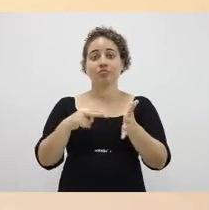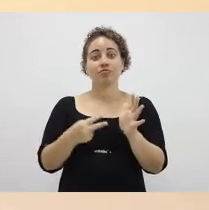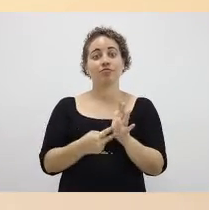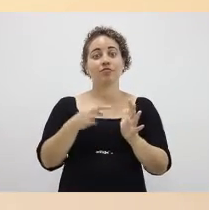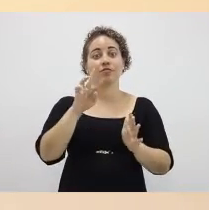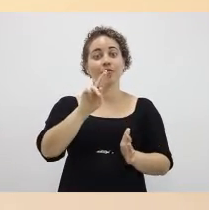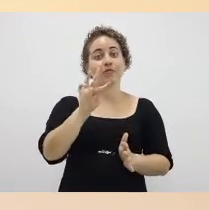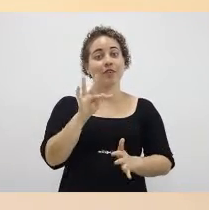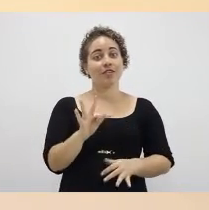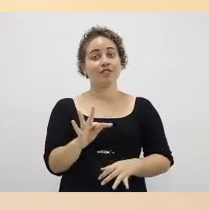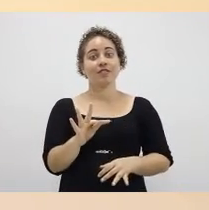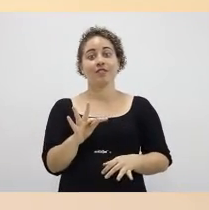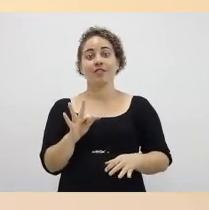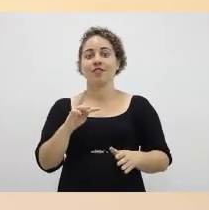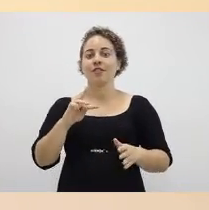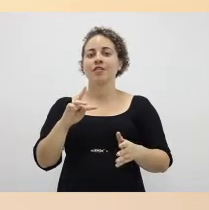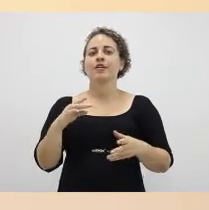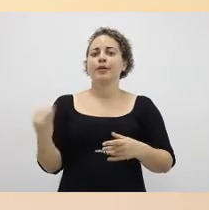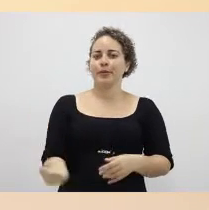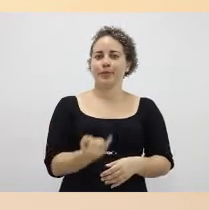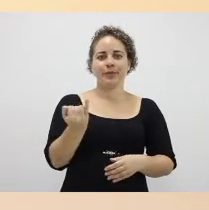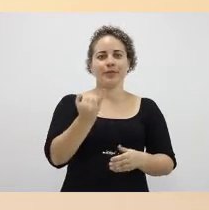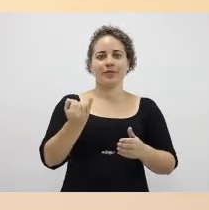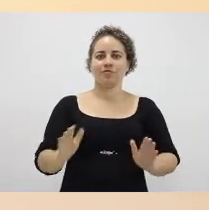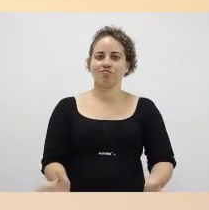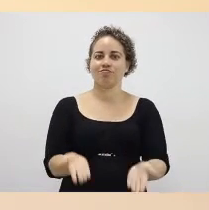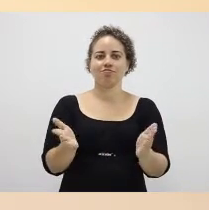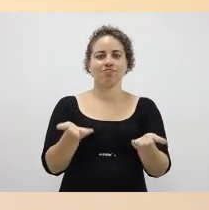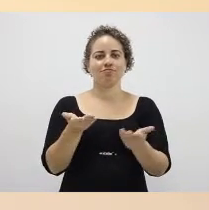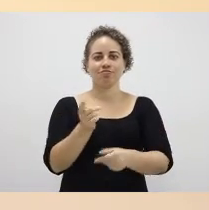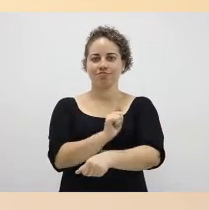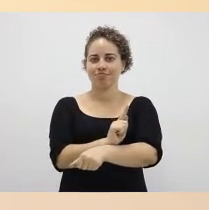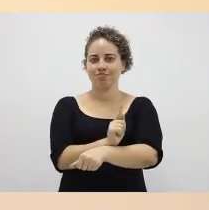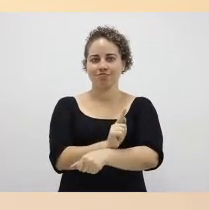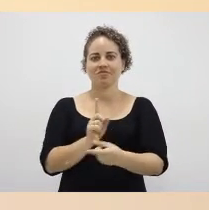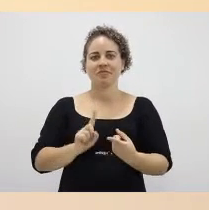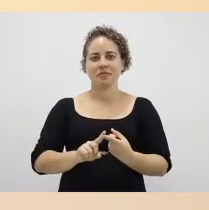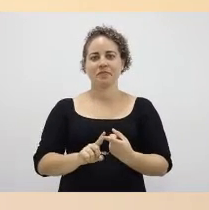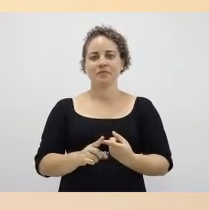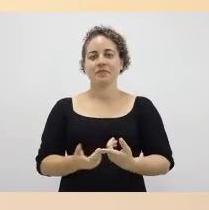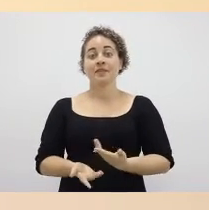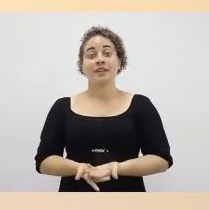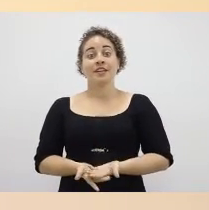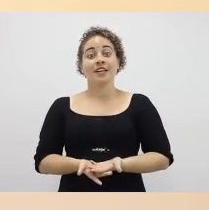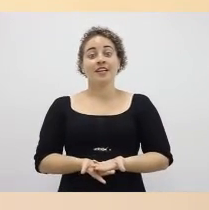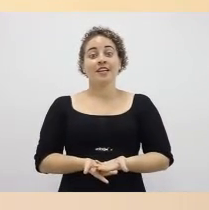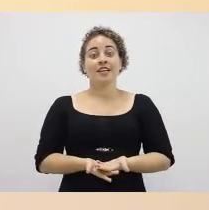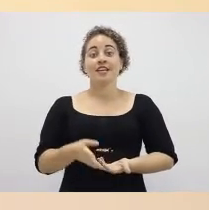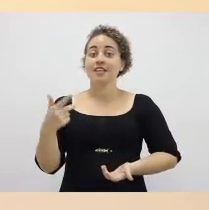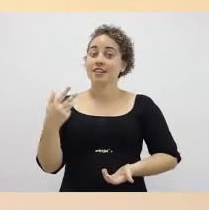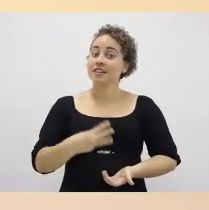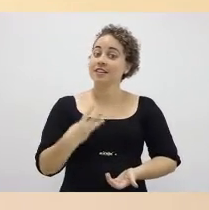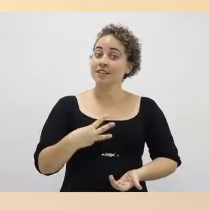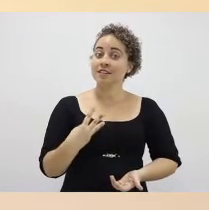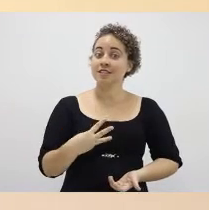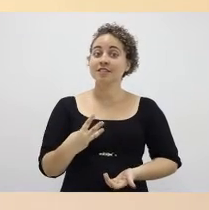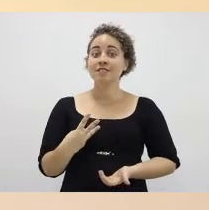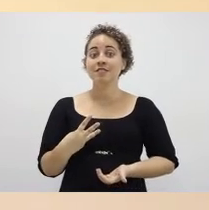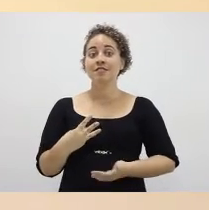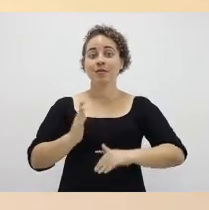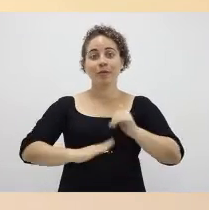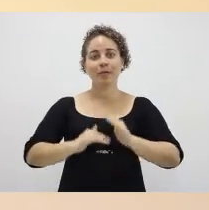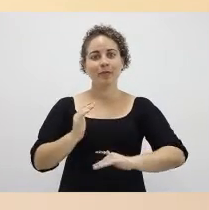ERP ajudam muito os gestores da empresa. Nessa terceira e última competência, nós veremos